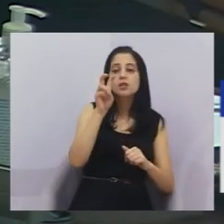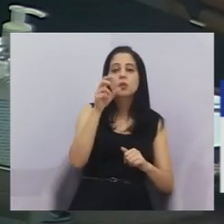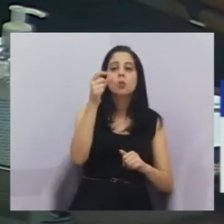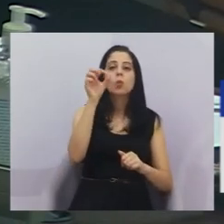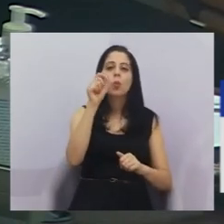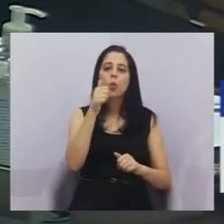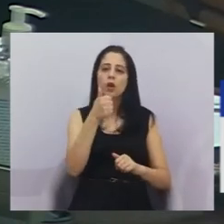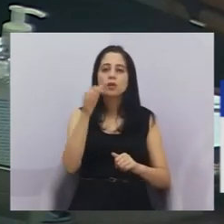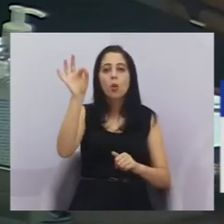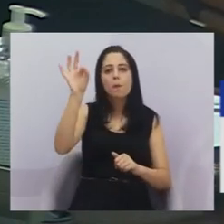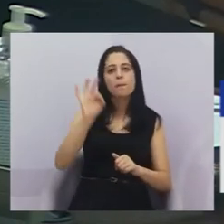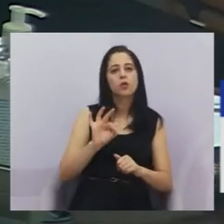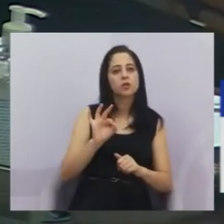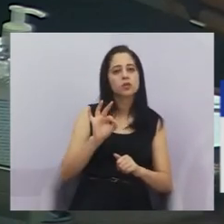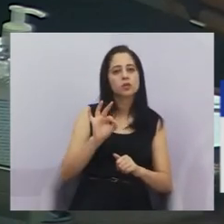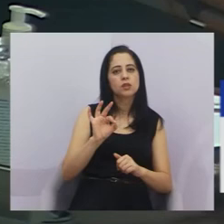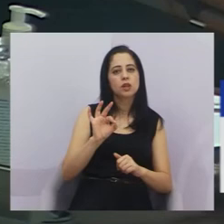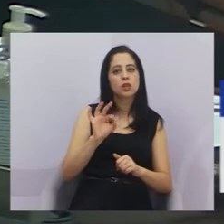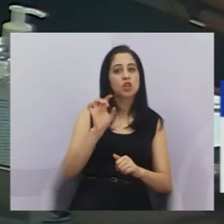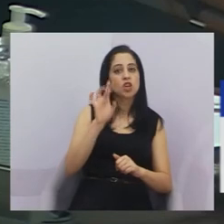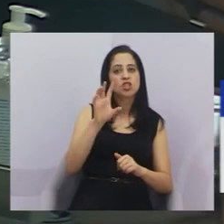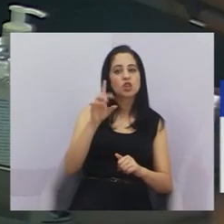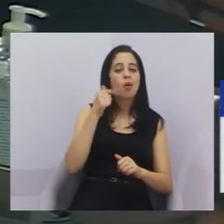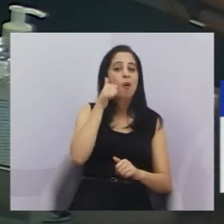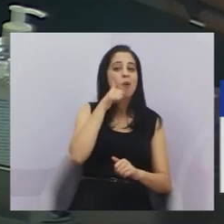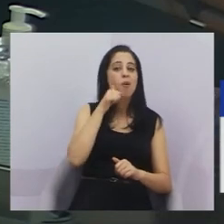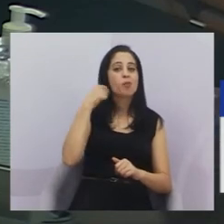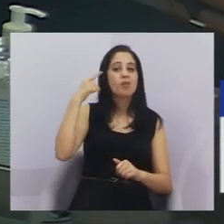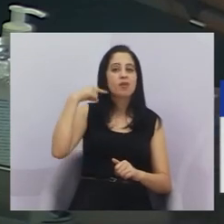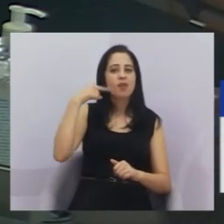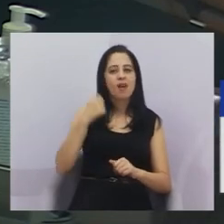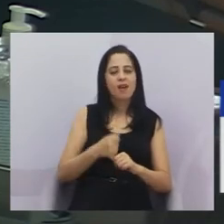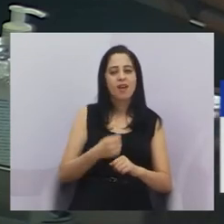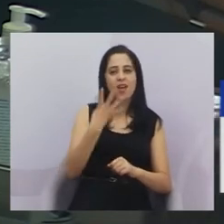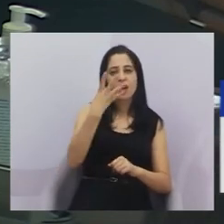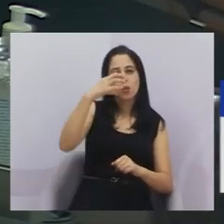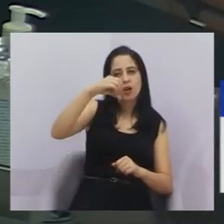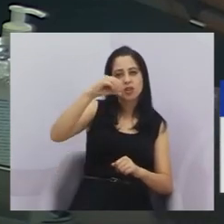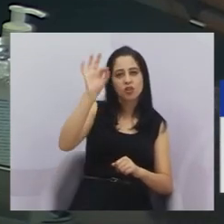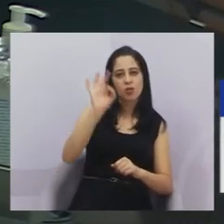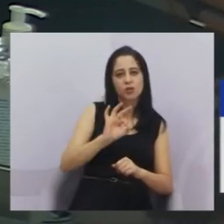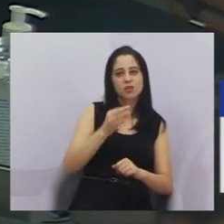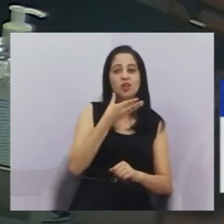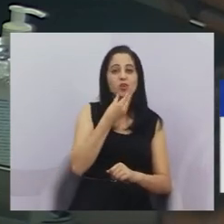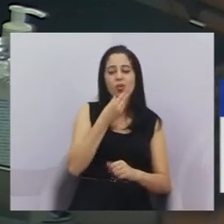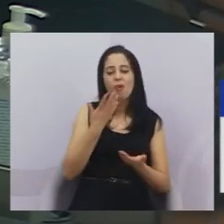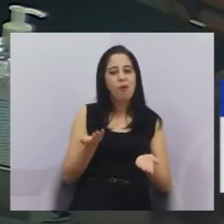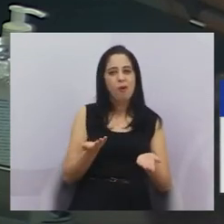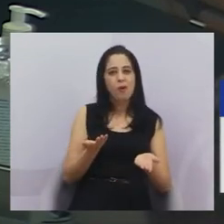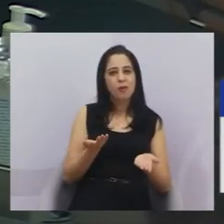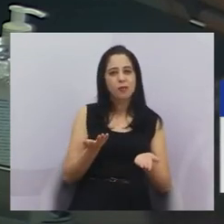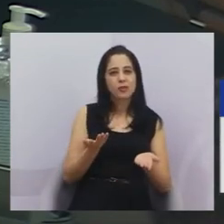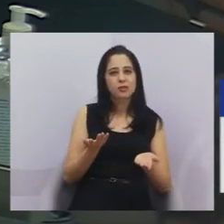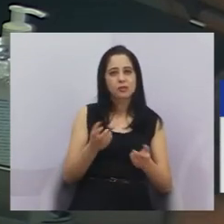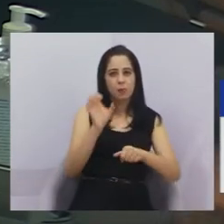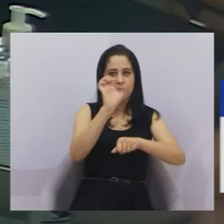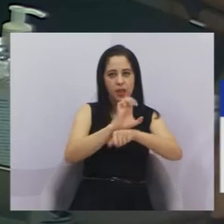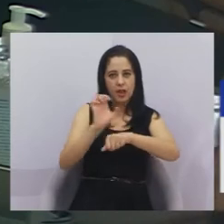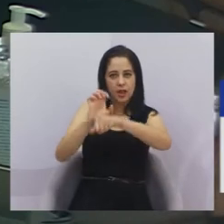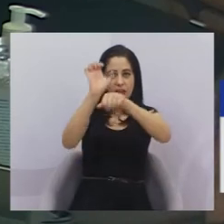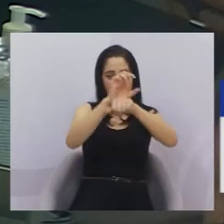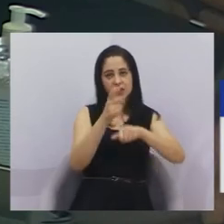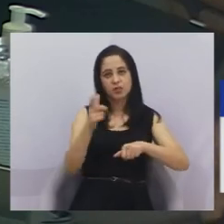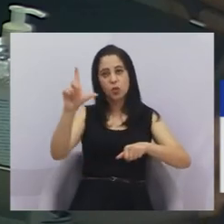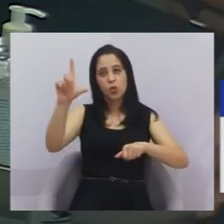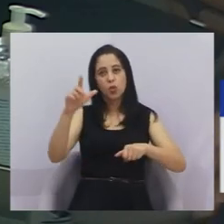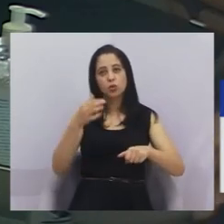51% dos advogados são advogadas e 49% homens. Em alguns estados, as mulheres têm uma